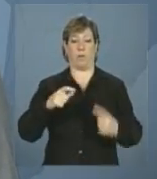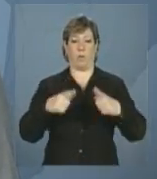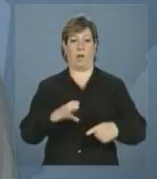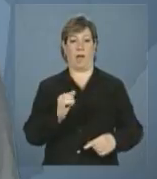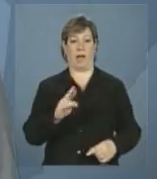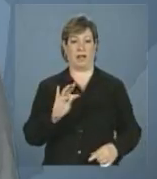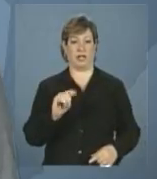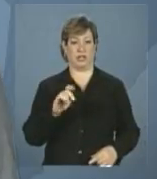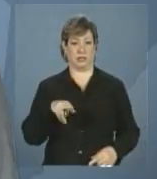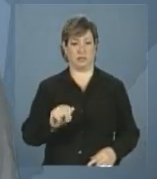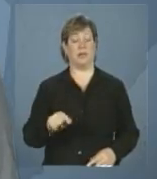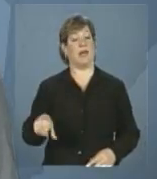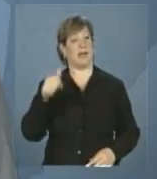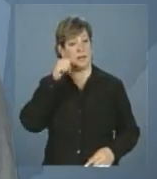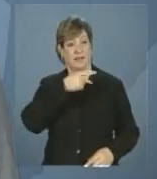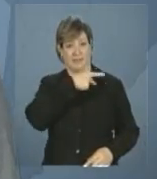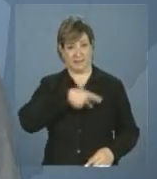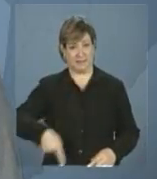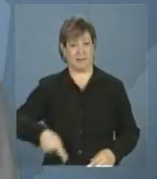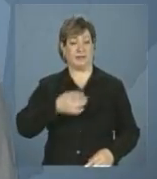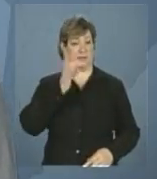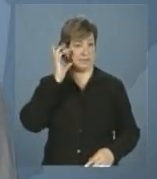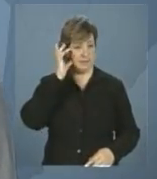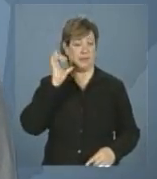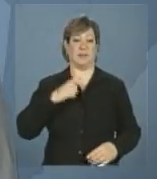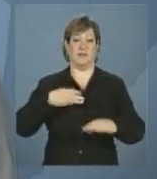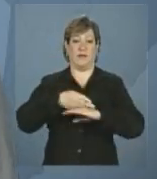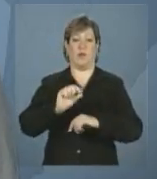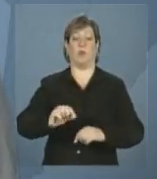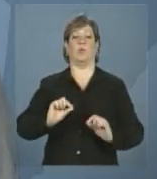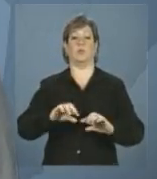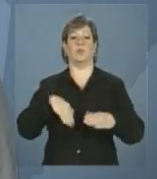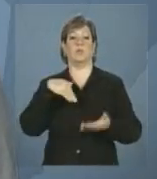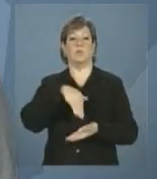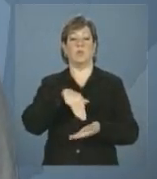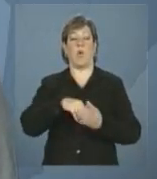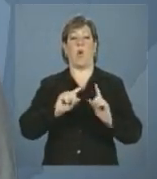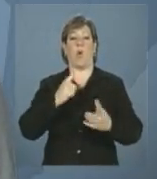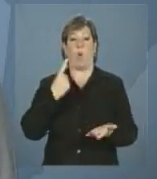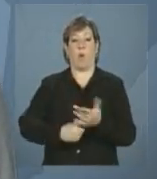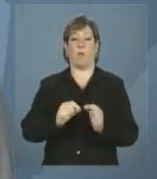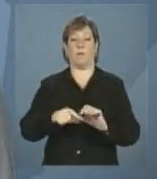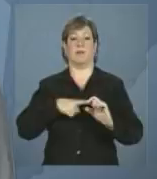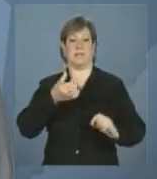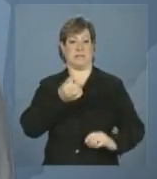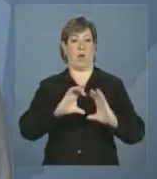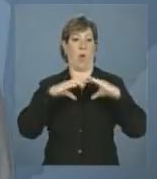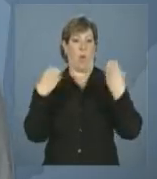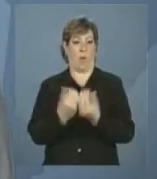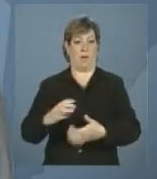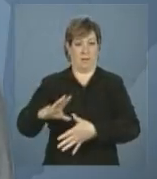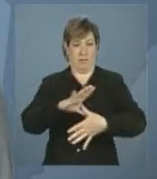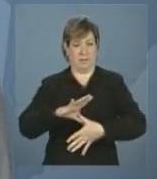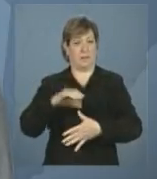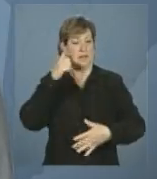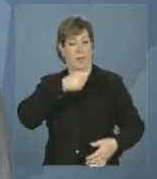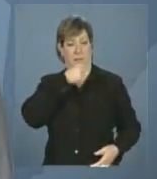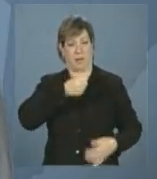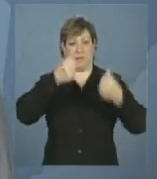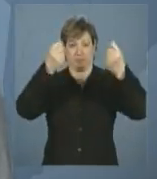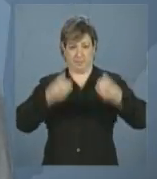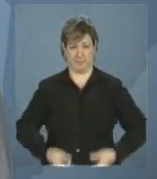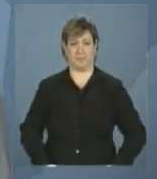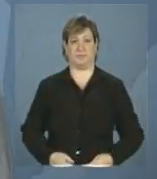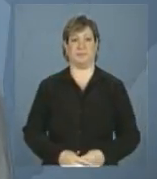Ela participa agora pela manhã dos últimos compromissos da Sexta Cúpula das Américas. A repórter Daniela Almeida tem as